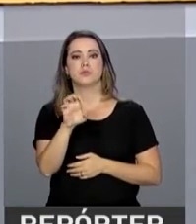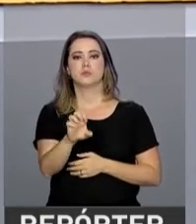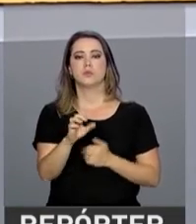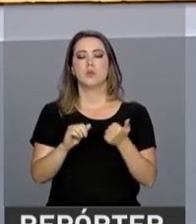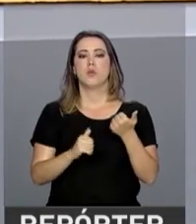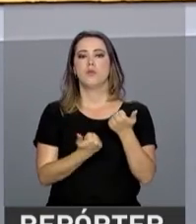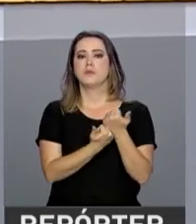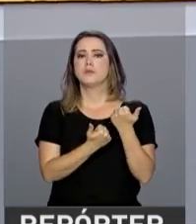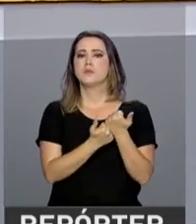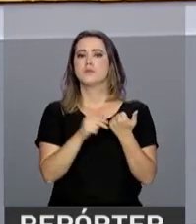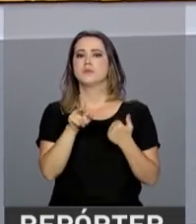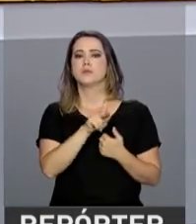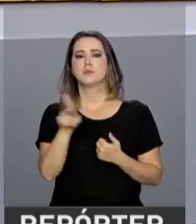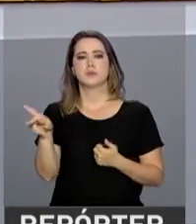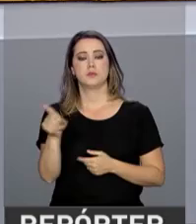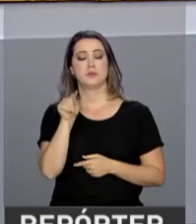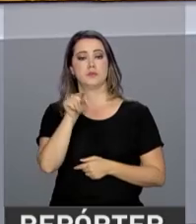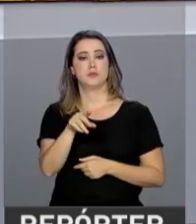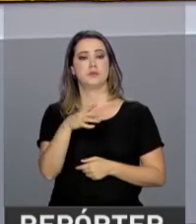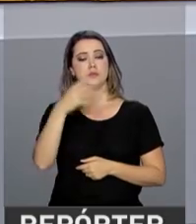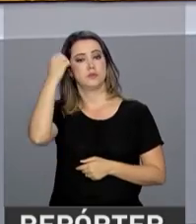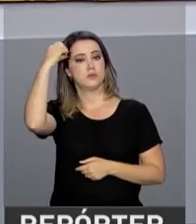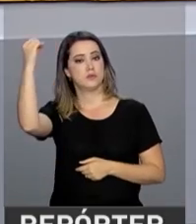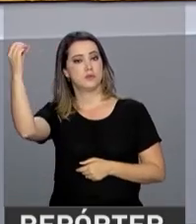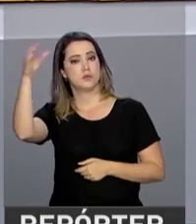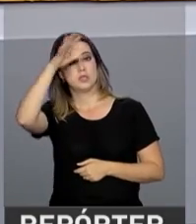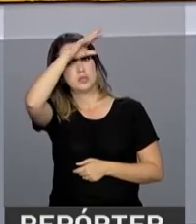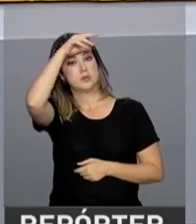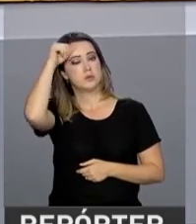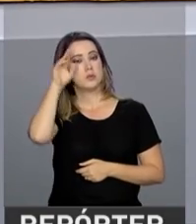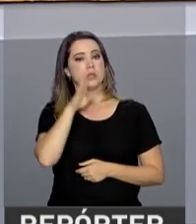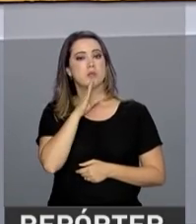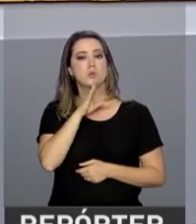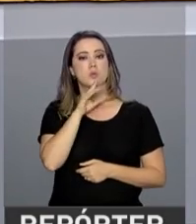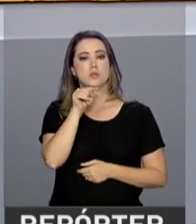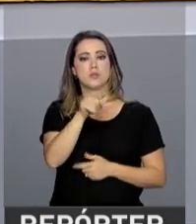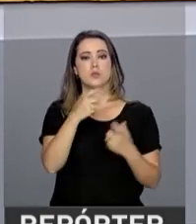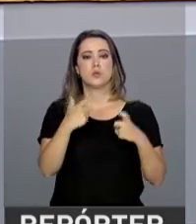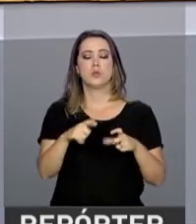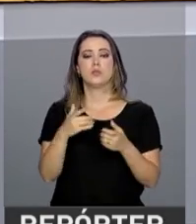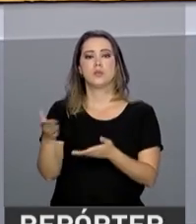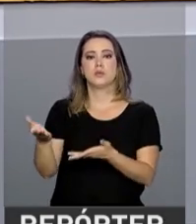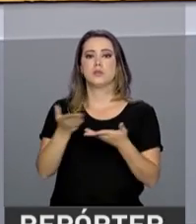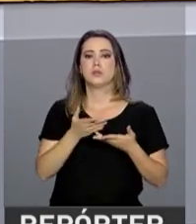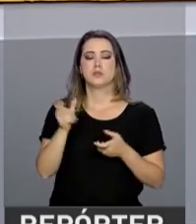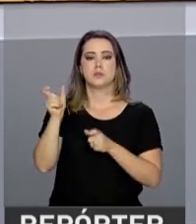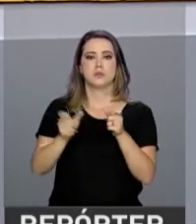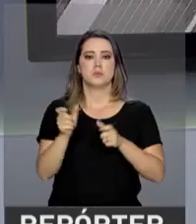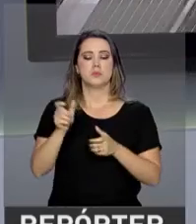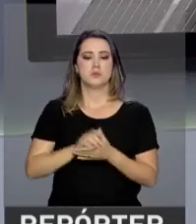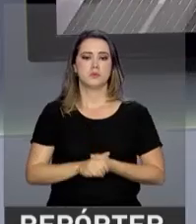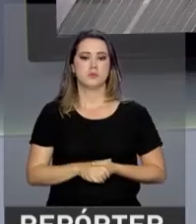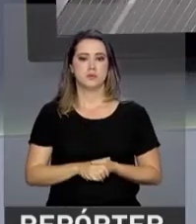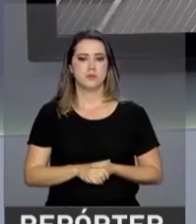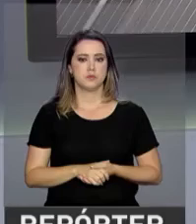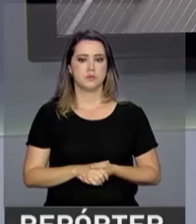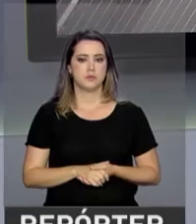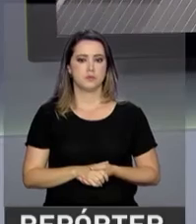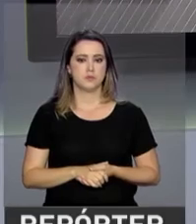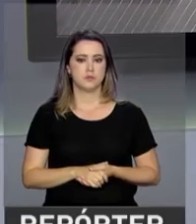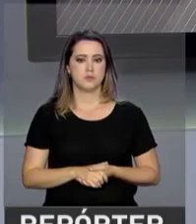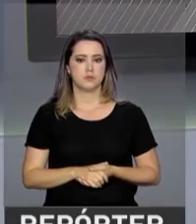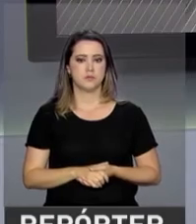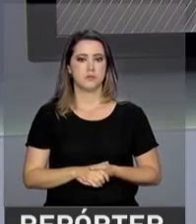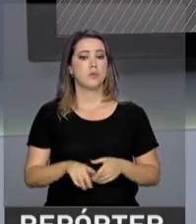mike pence viagem para manaus onde vai conhecer um dos abrigos que tem acolhido os venezuelanos o governo federal